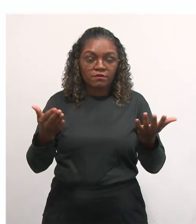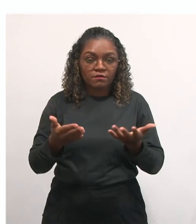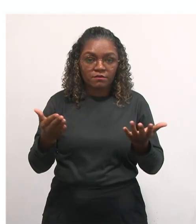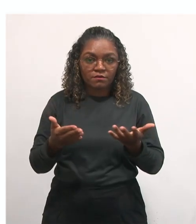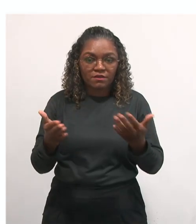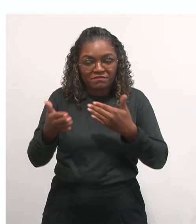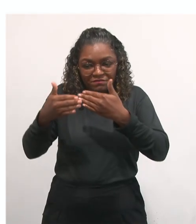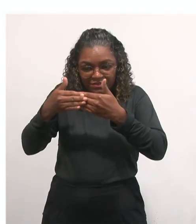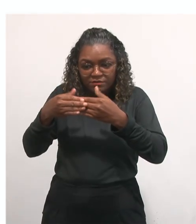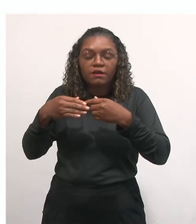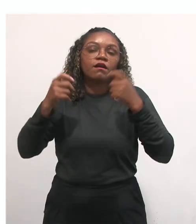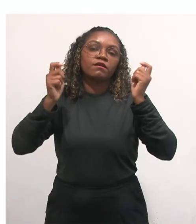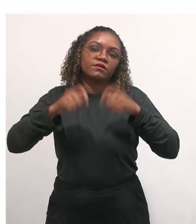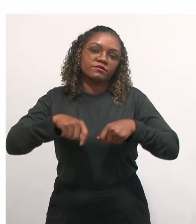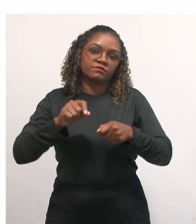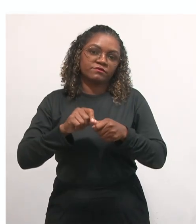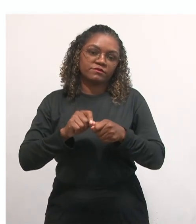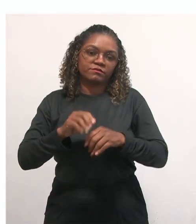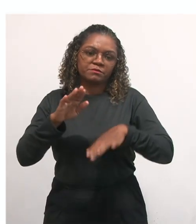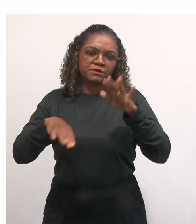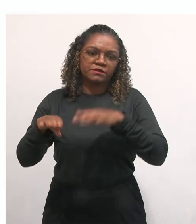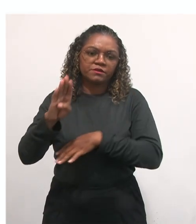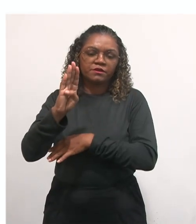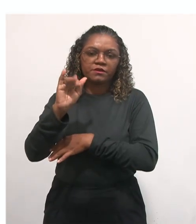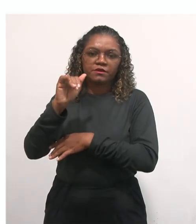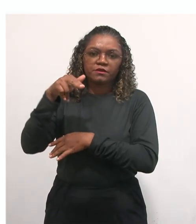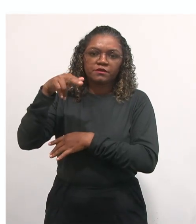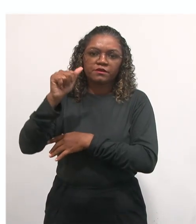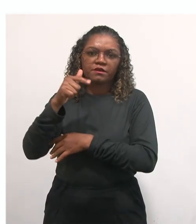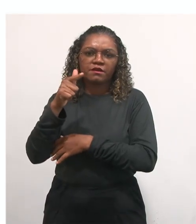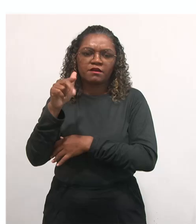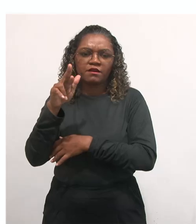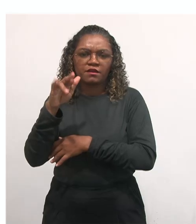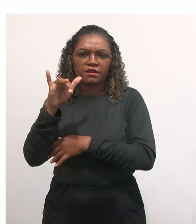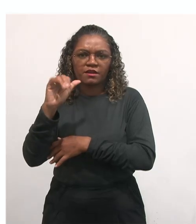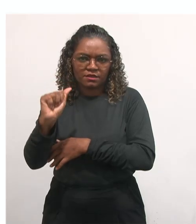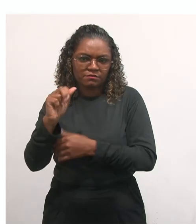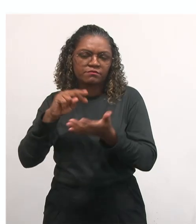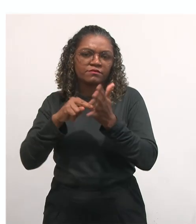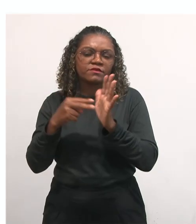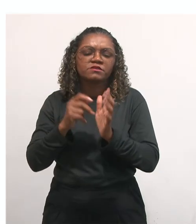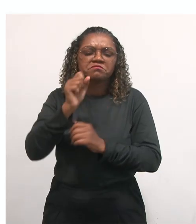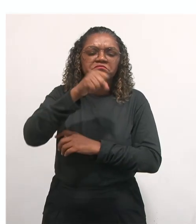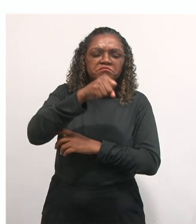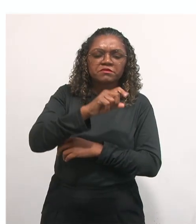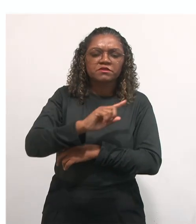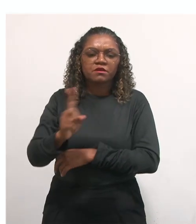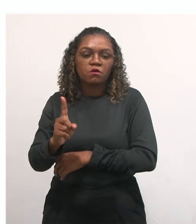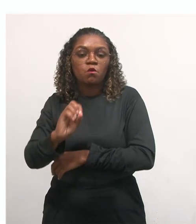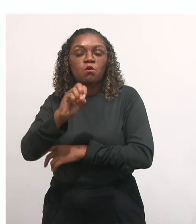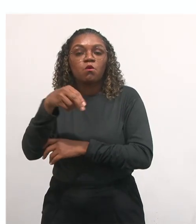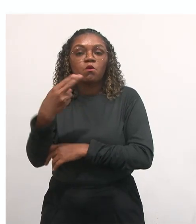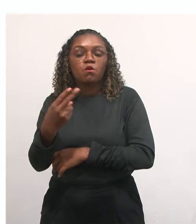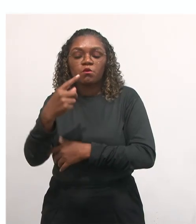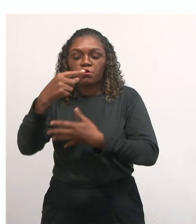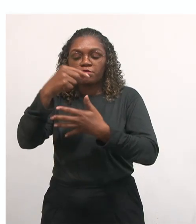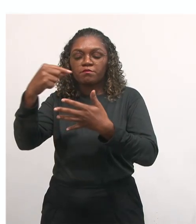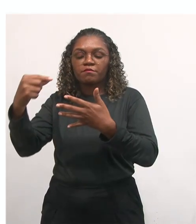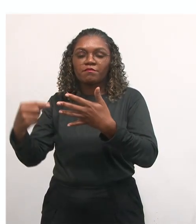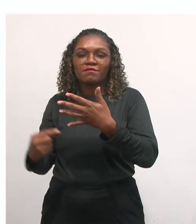conseguir fazer isso. Elas podem ser binárias, igual aqueles exemplos, sim ou não, concordo, discordo. Pode ser de múltiplas escolhas,